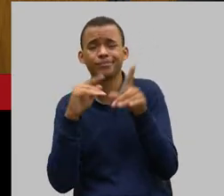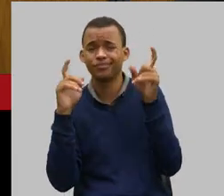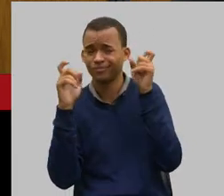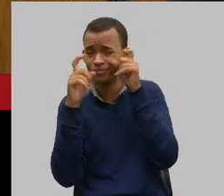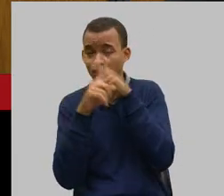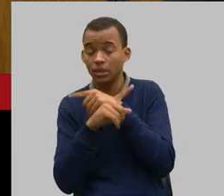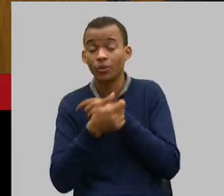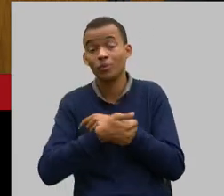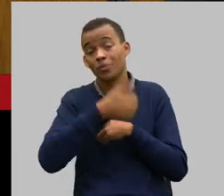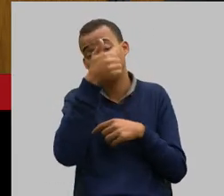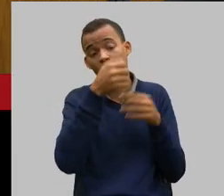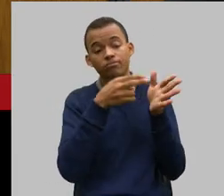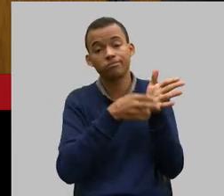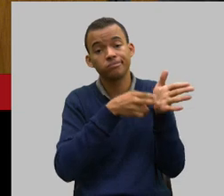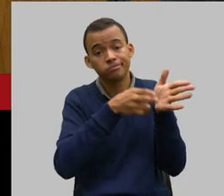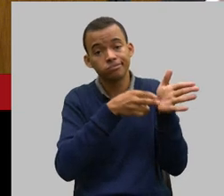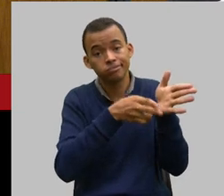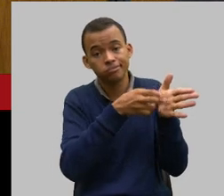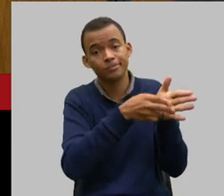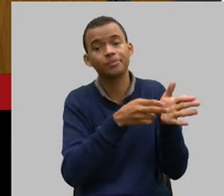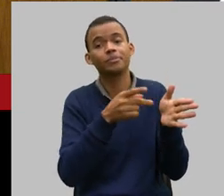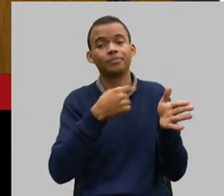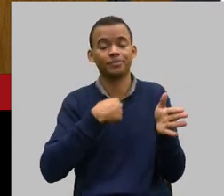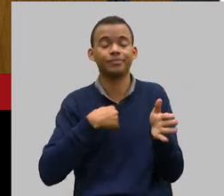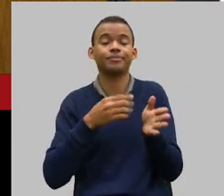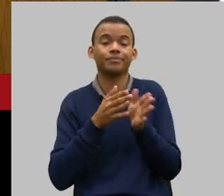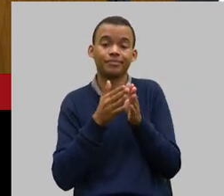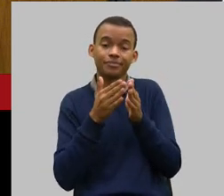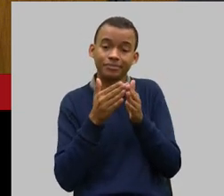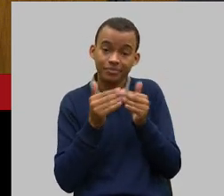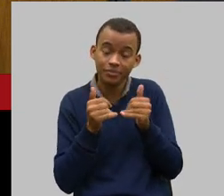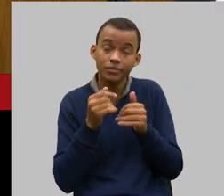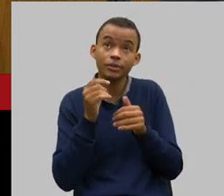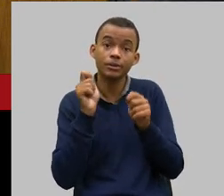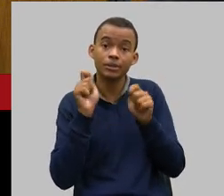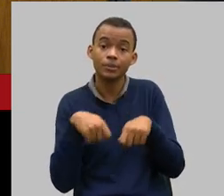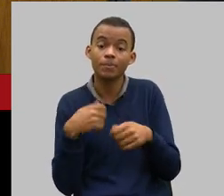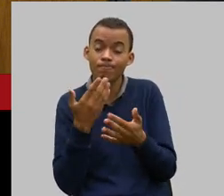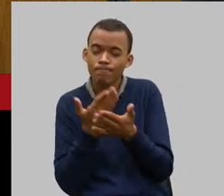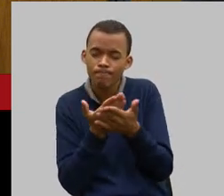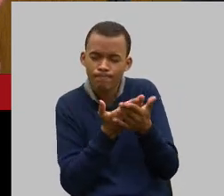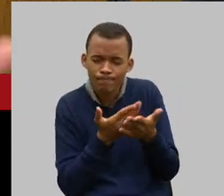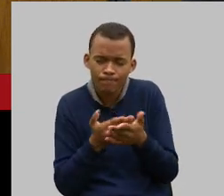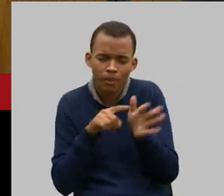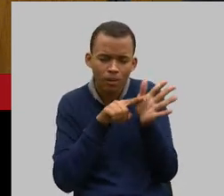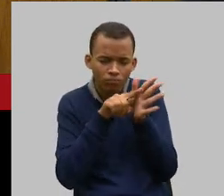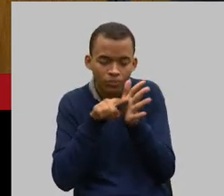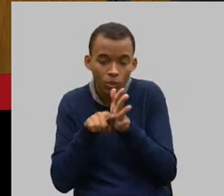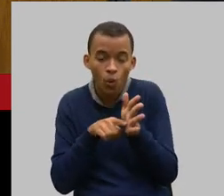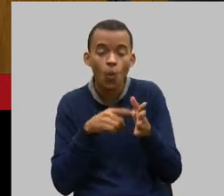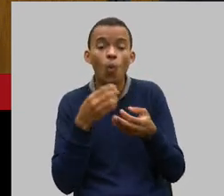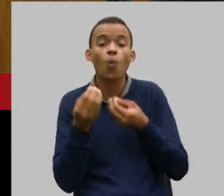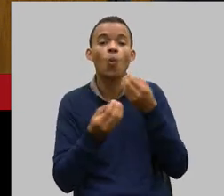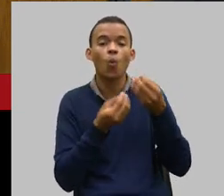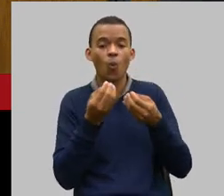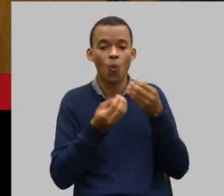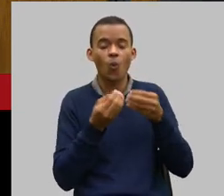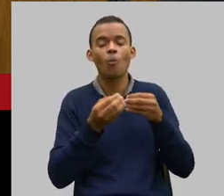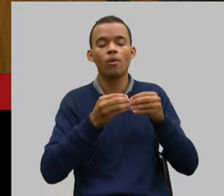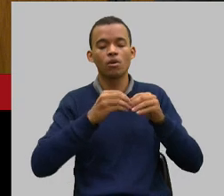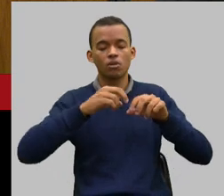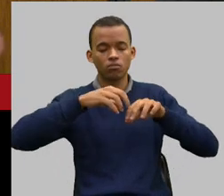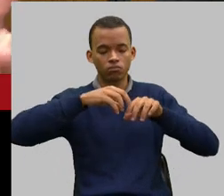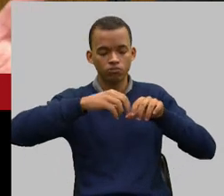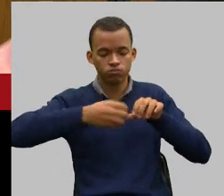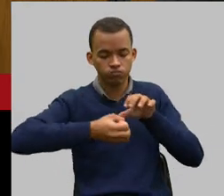juntamente com o senhor com a sua equipe que a gente faça um estudo né voltado para a viabilidade de uma linha fé